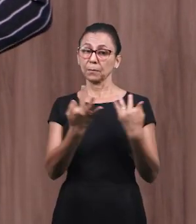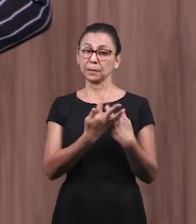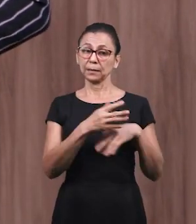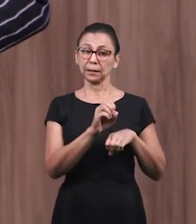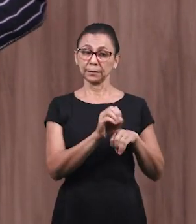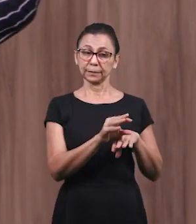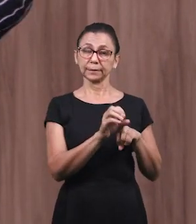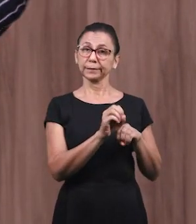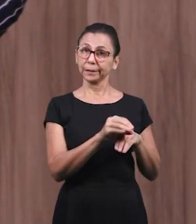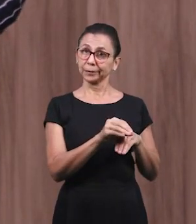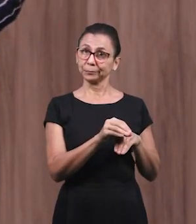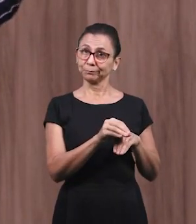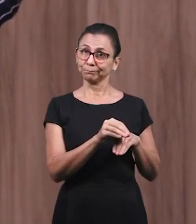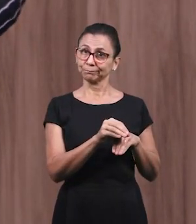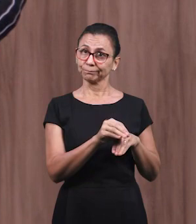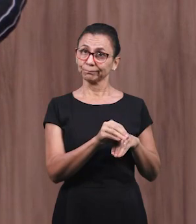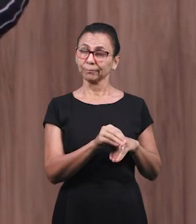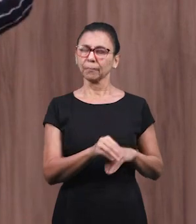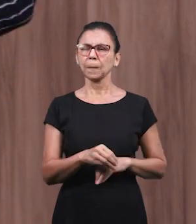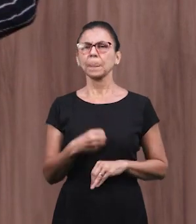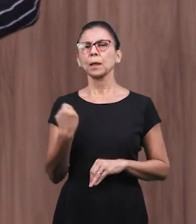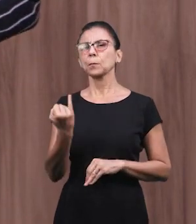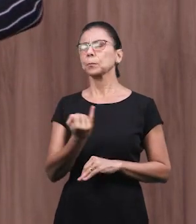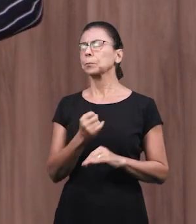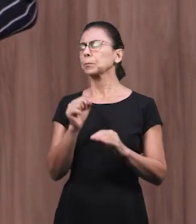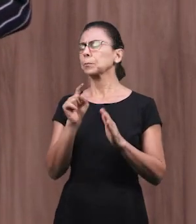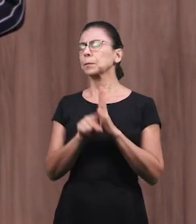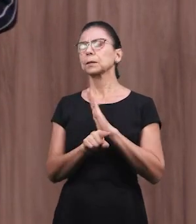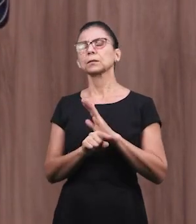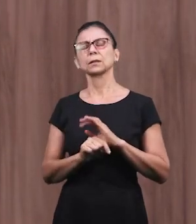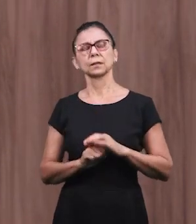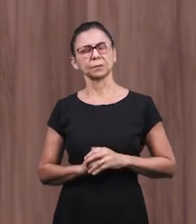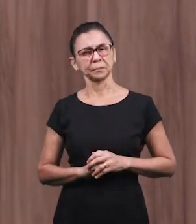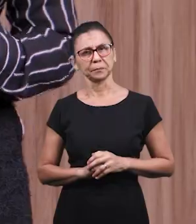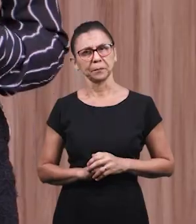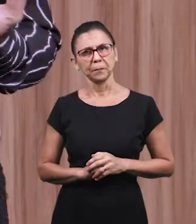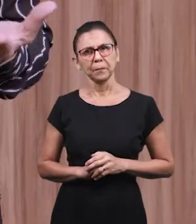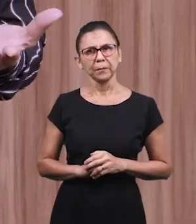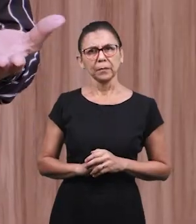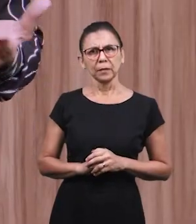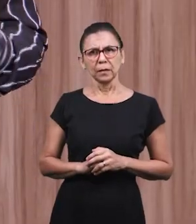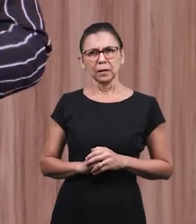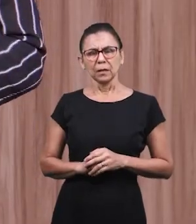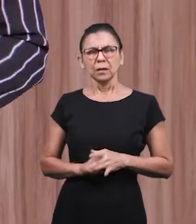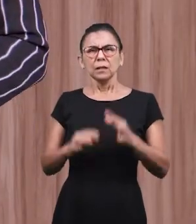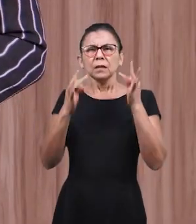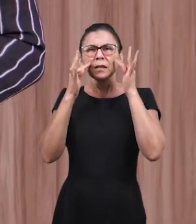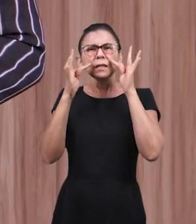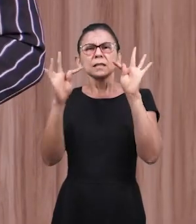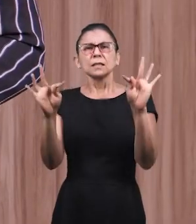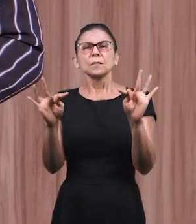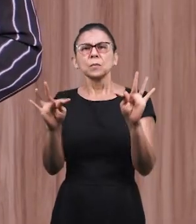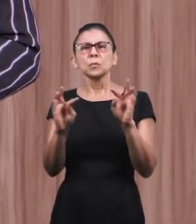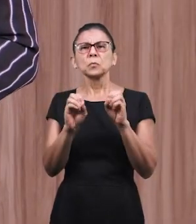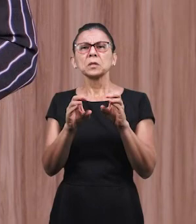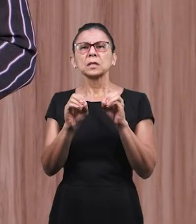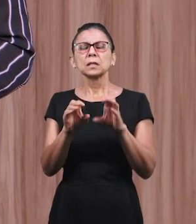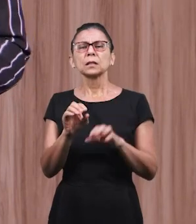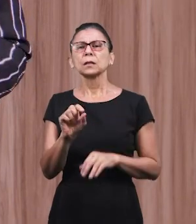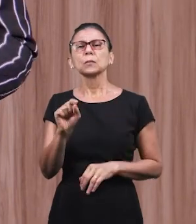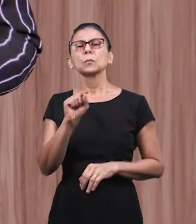pais. É importante sempre nos perguntar: o que nosso testemunho tem